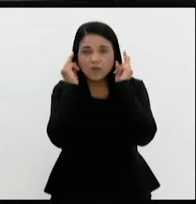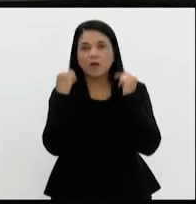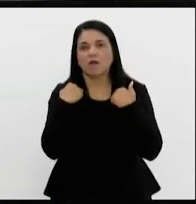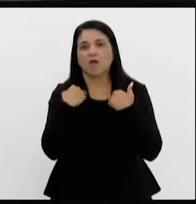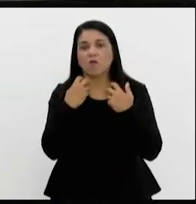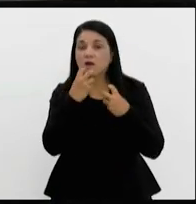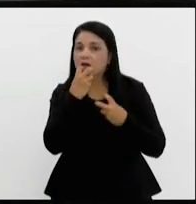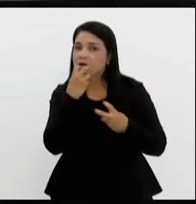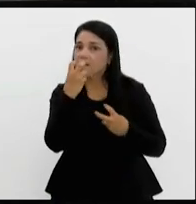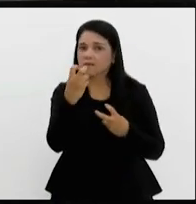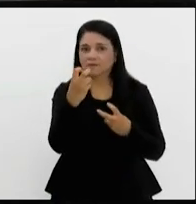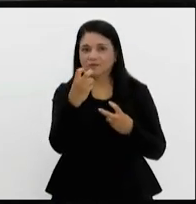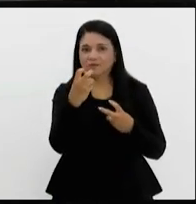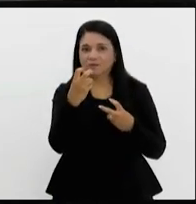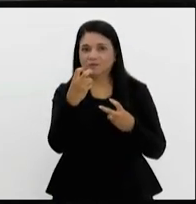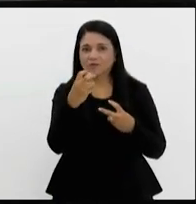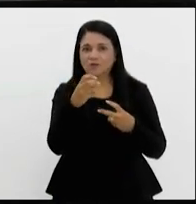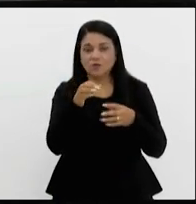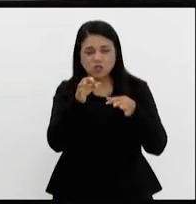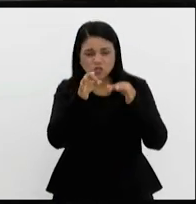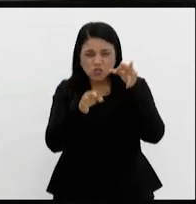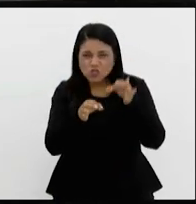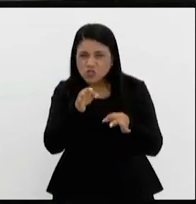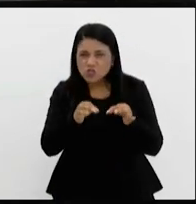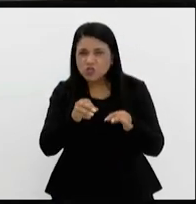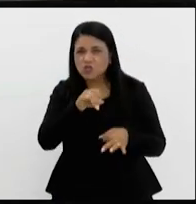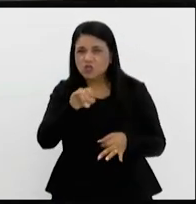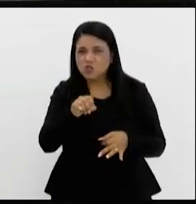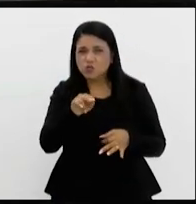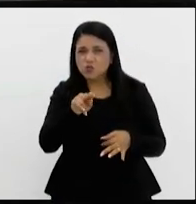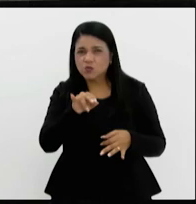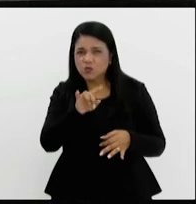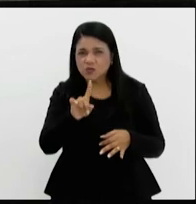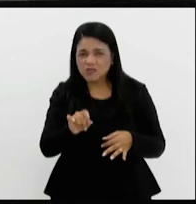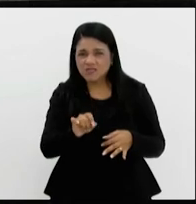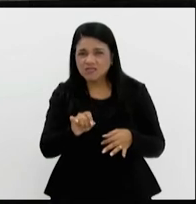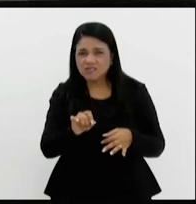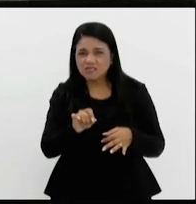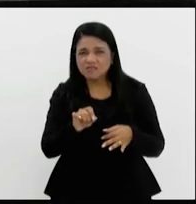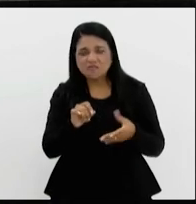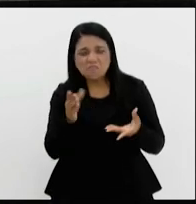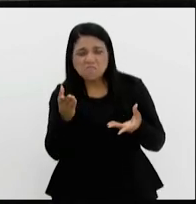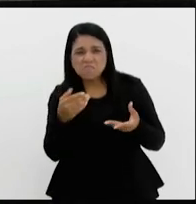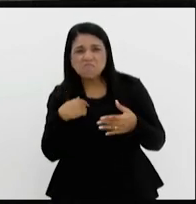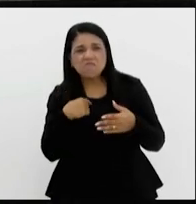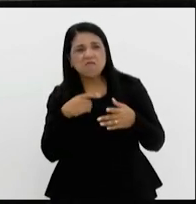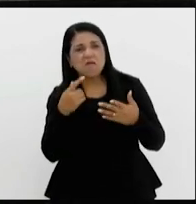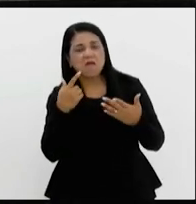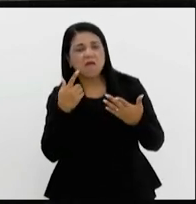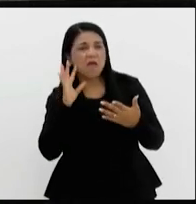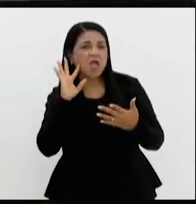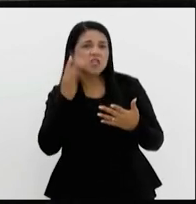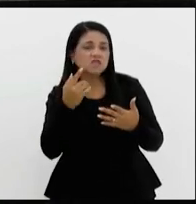Não sejais desses juízes menores que só querem tratar de processos pequenos.